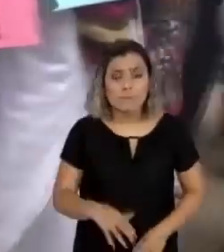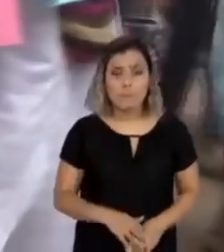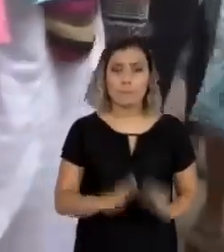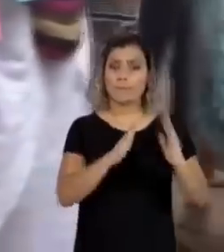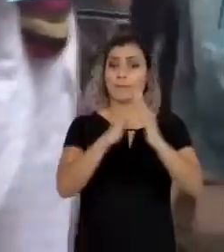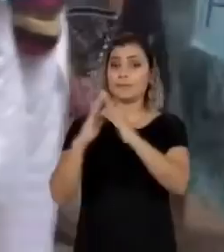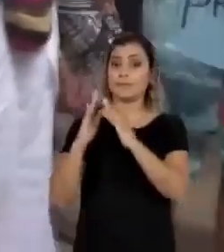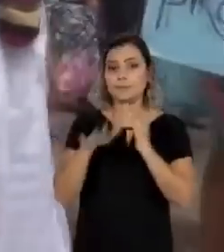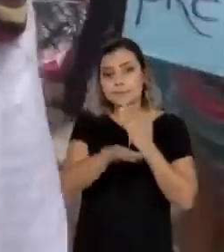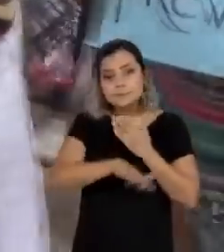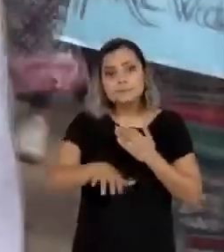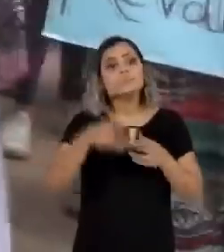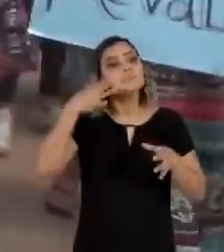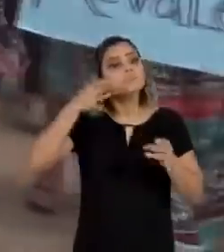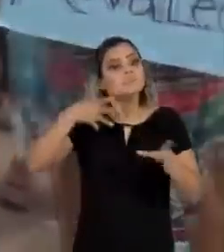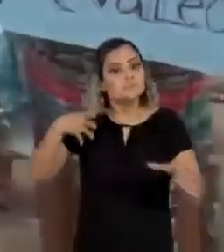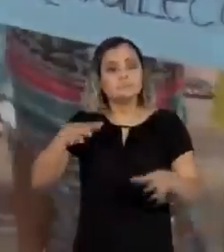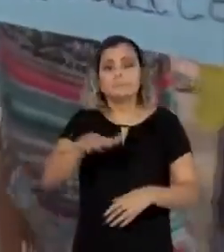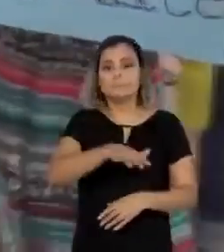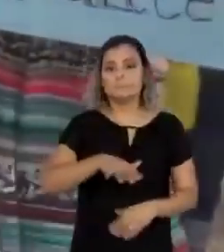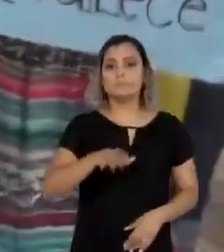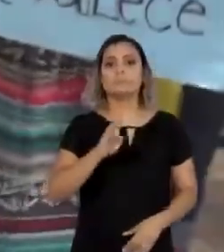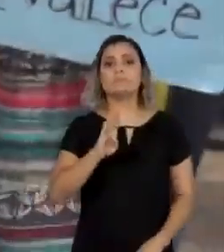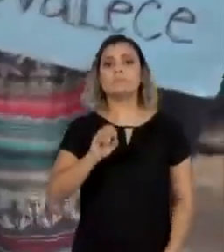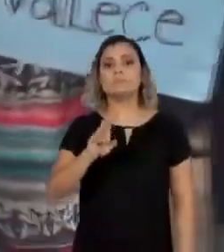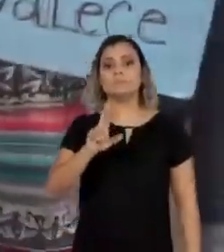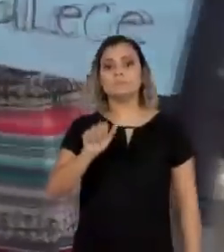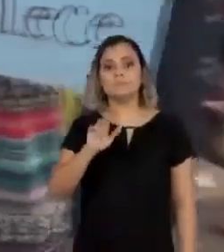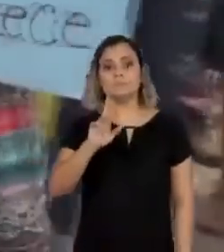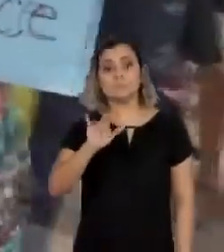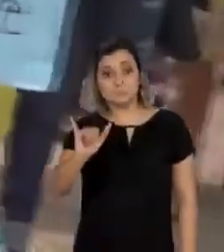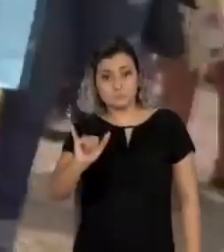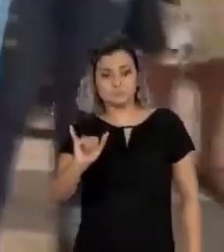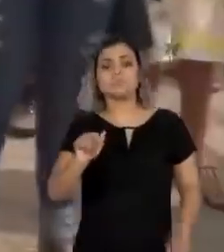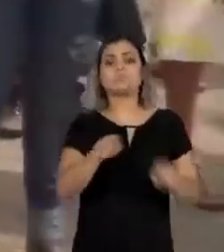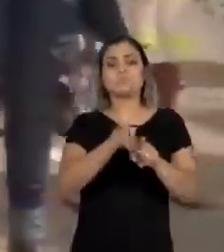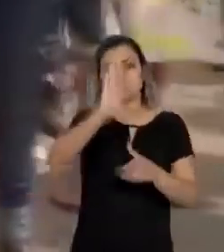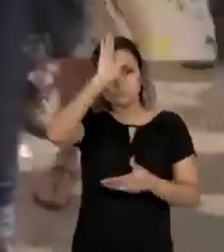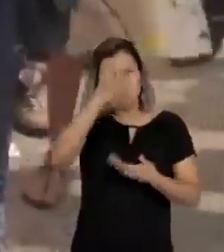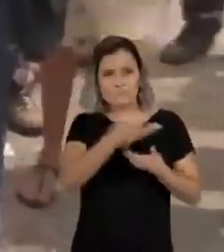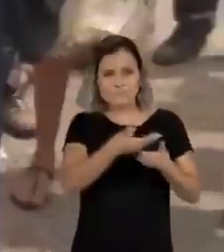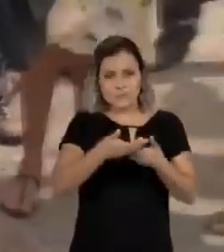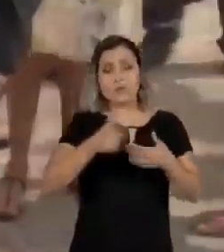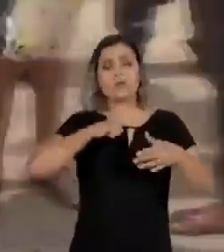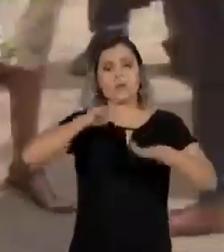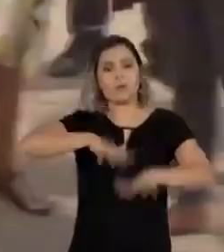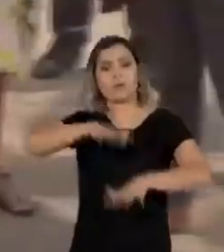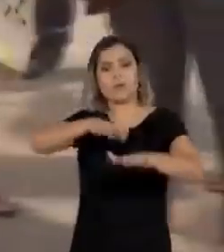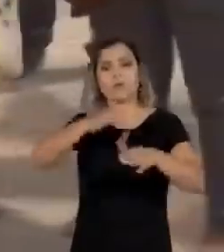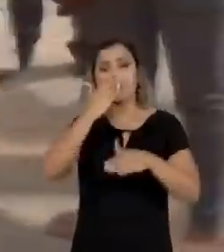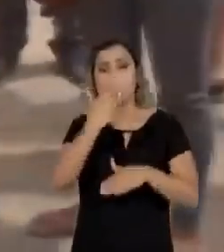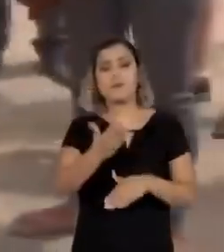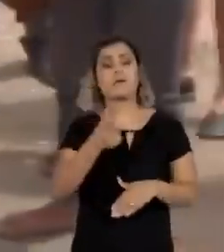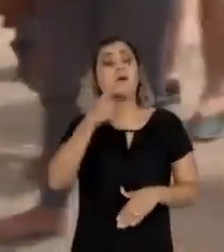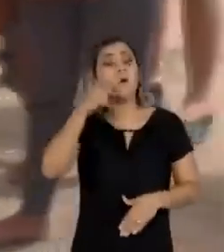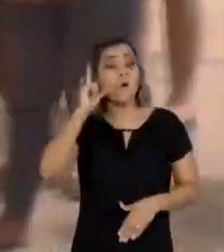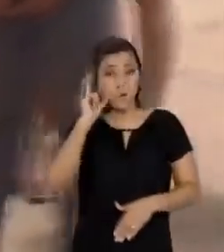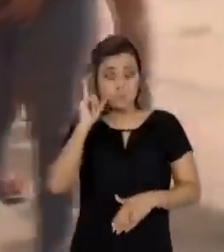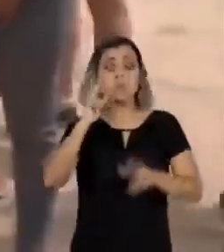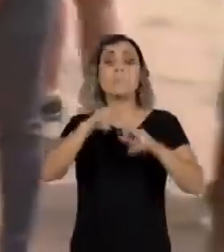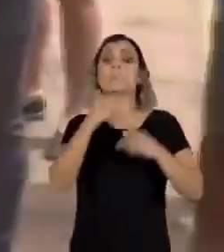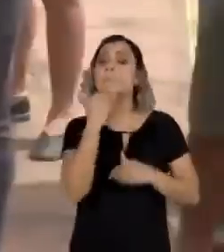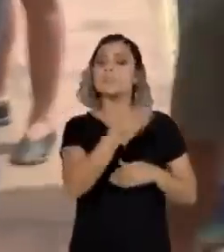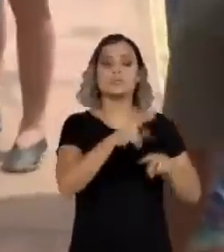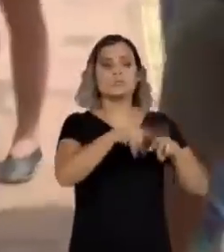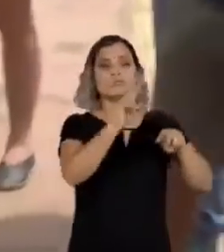da região, indígenas da etnia Borari e brigadistas fizeram uma manifestação ontem pela soltura